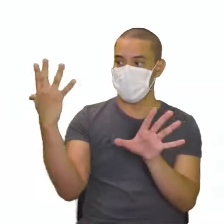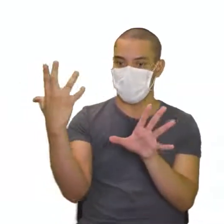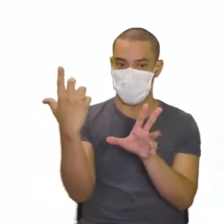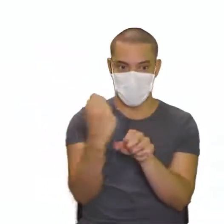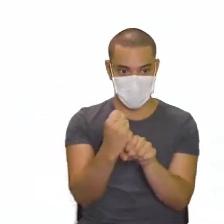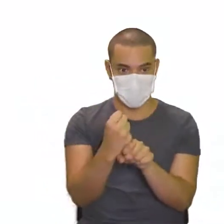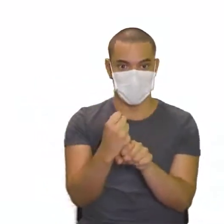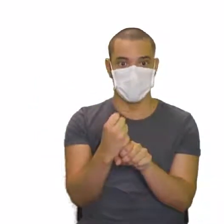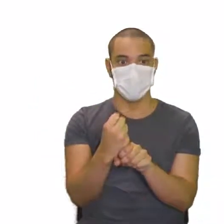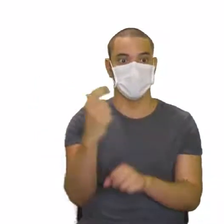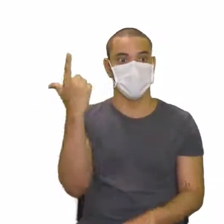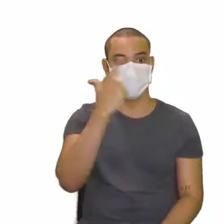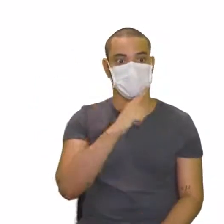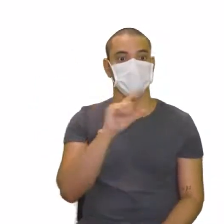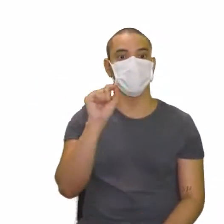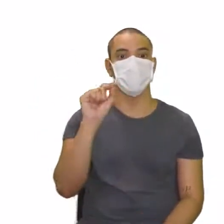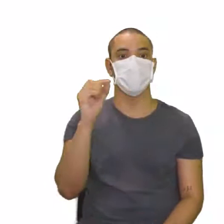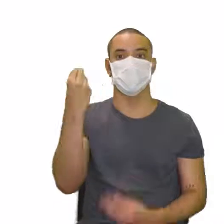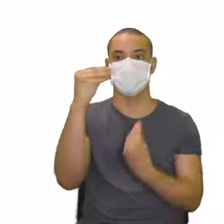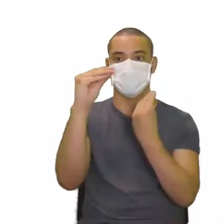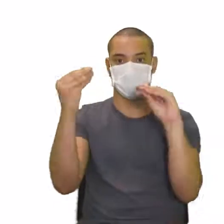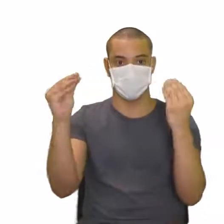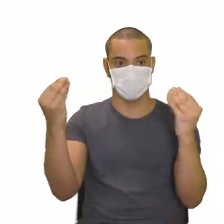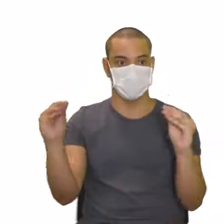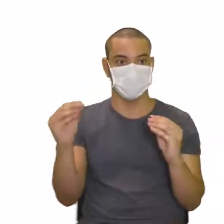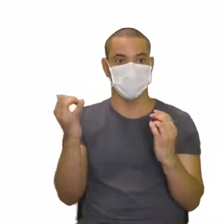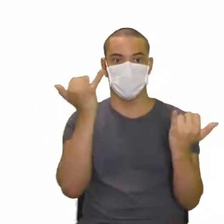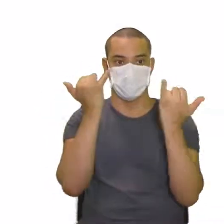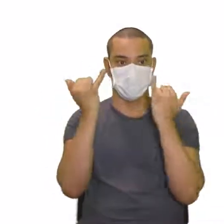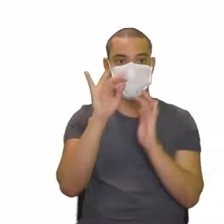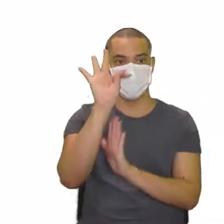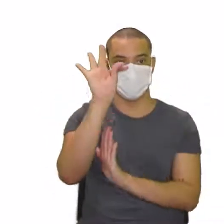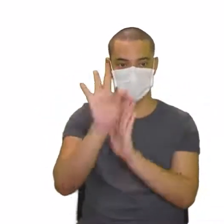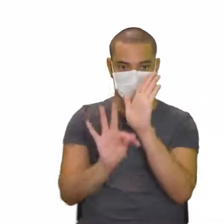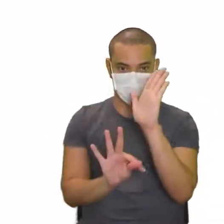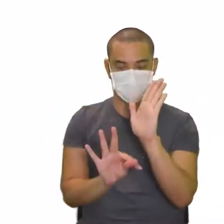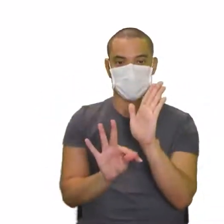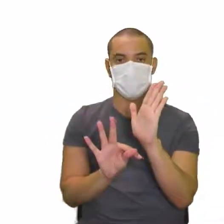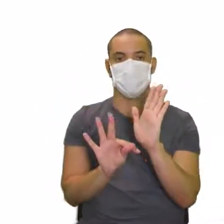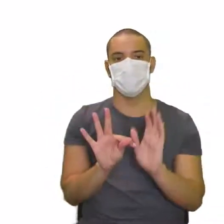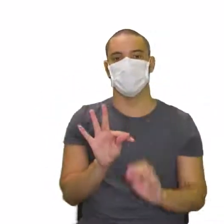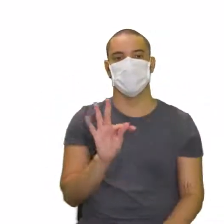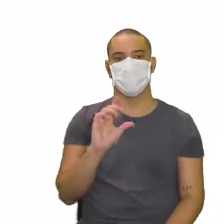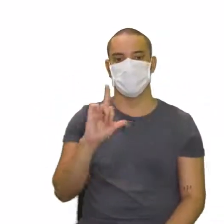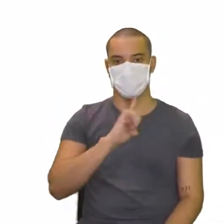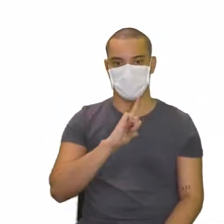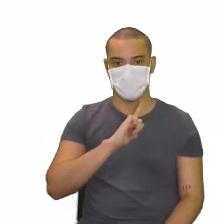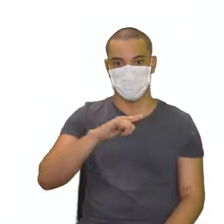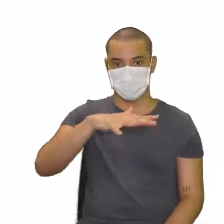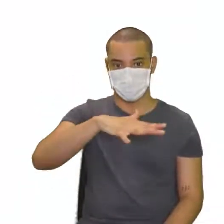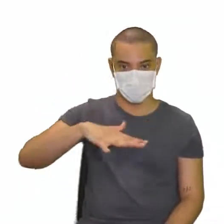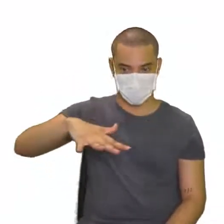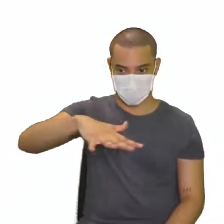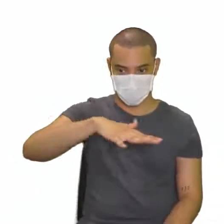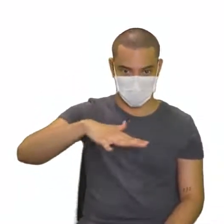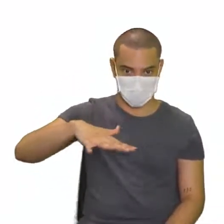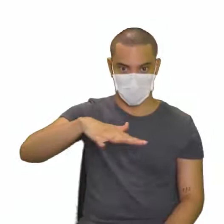Vamos, aqui a gente só pegou os dados do texto, ok? Pega a área,